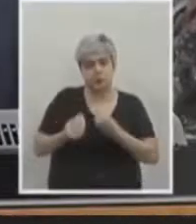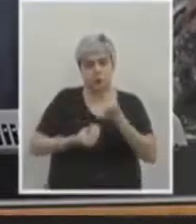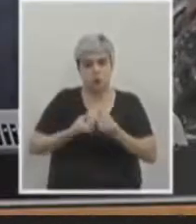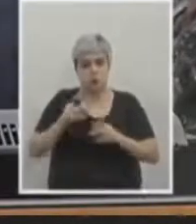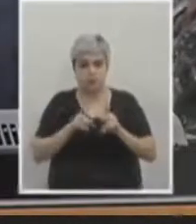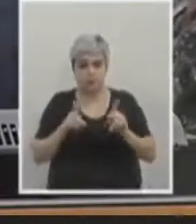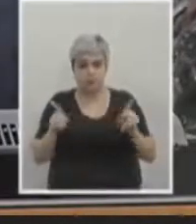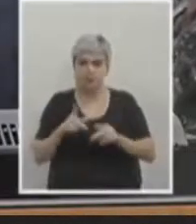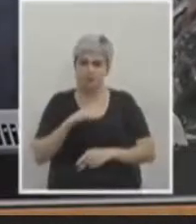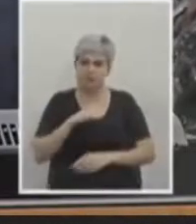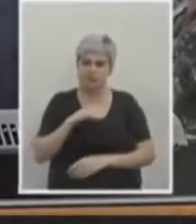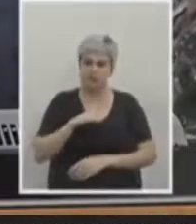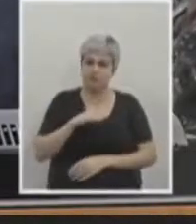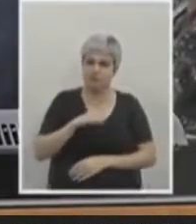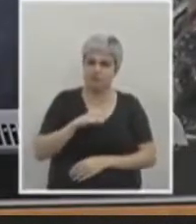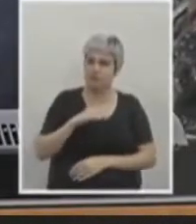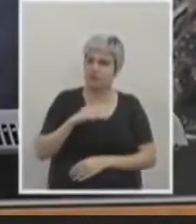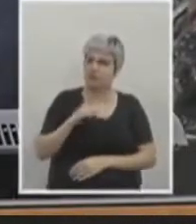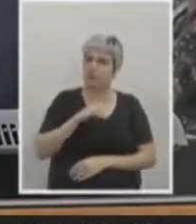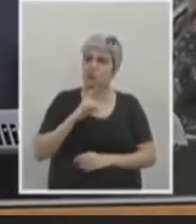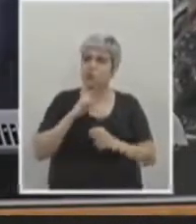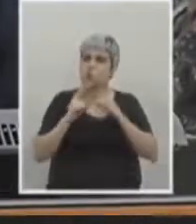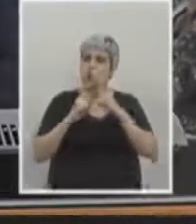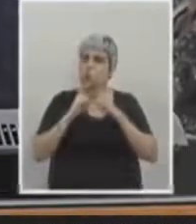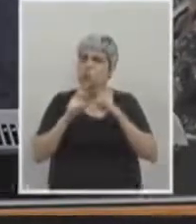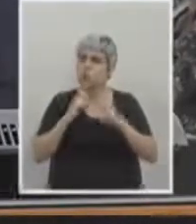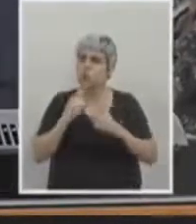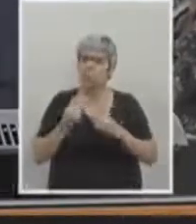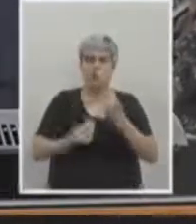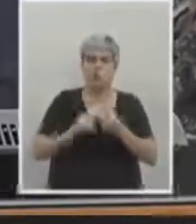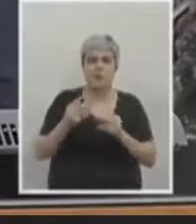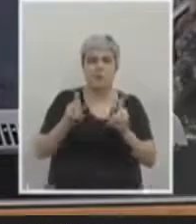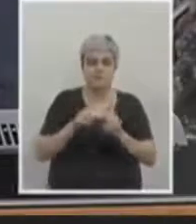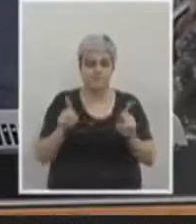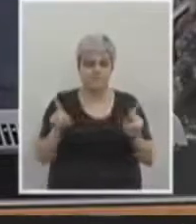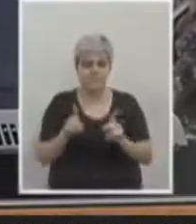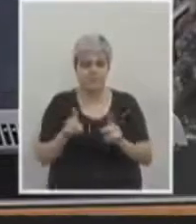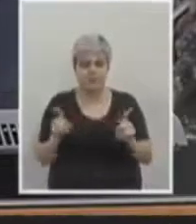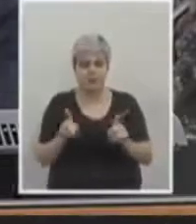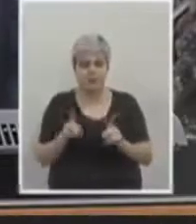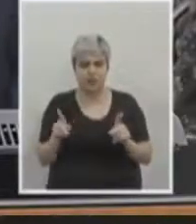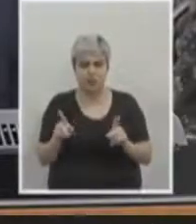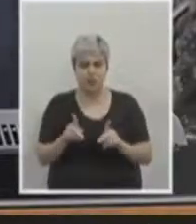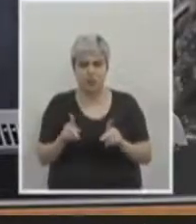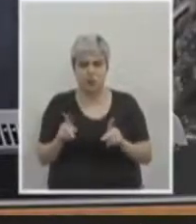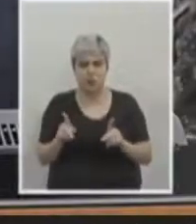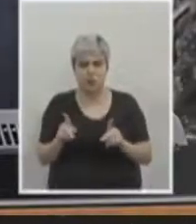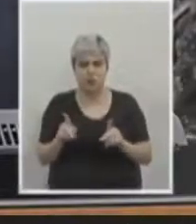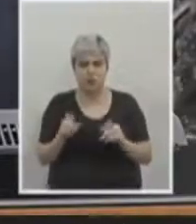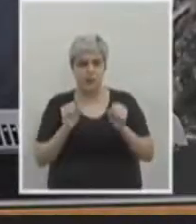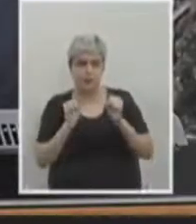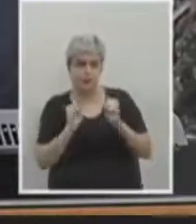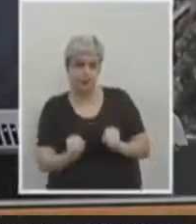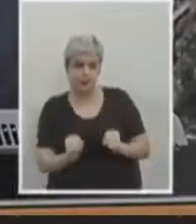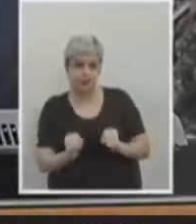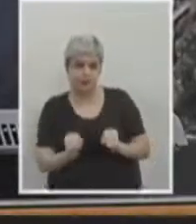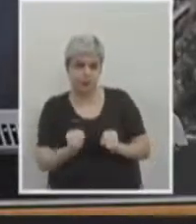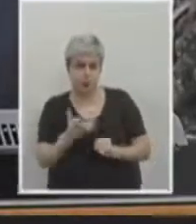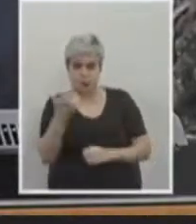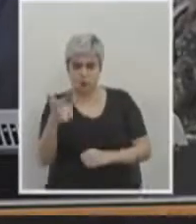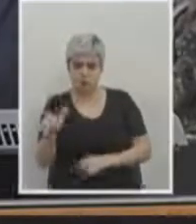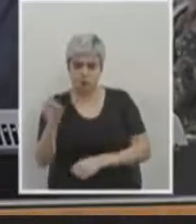já foi até questionado aí, professor, como é que um professor vai poder pegar um outro cargo se ele tem